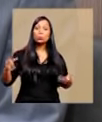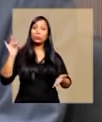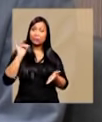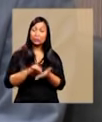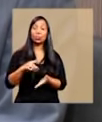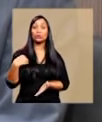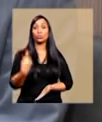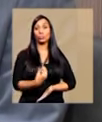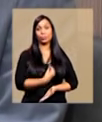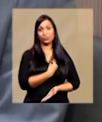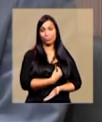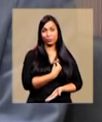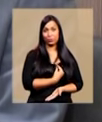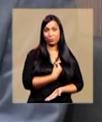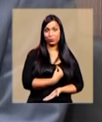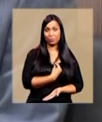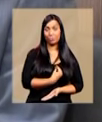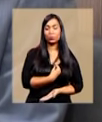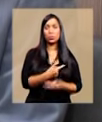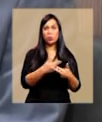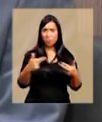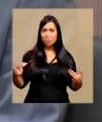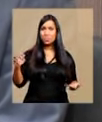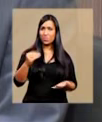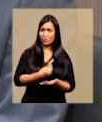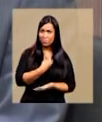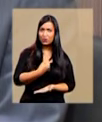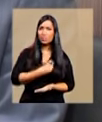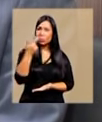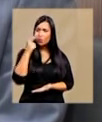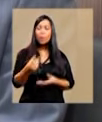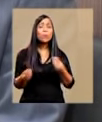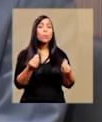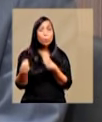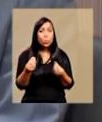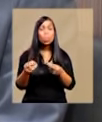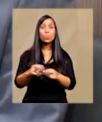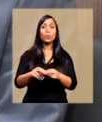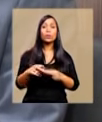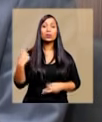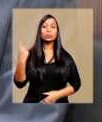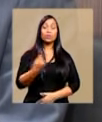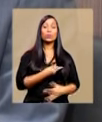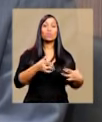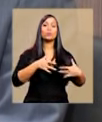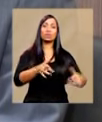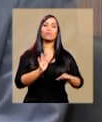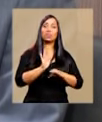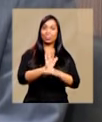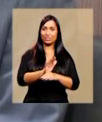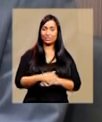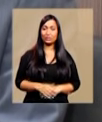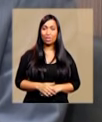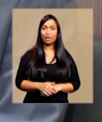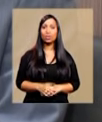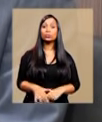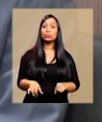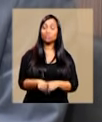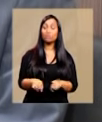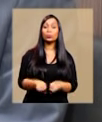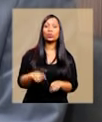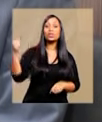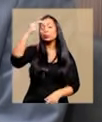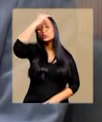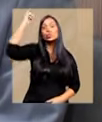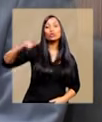algo concreto na nossa vida. E se tornando algo concreto na nossa vida a partir da nossa fraternidade. Inclusive